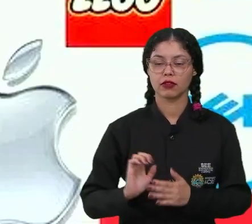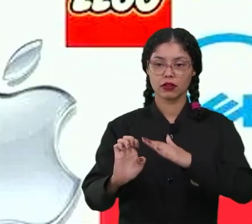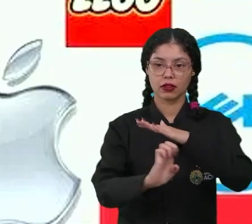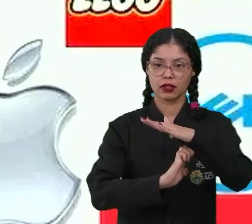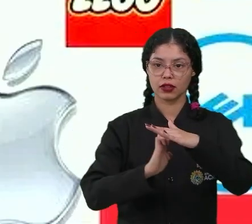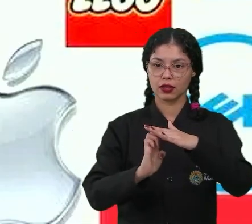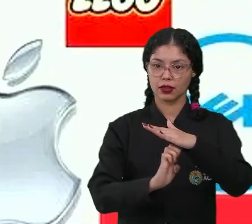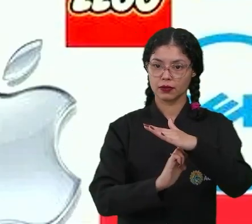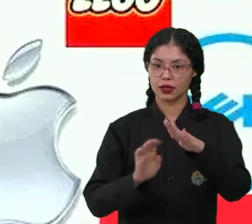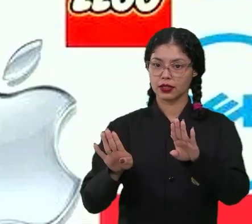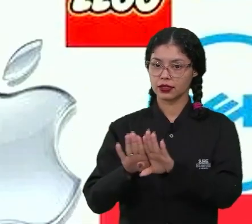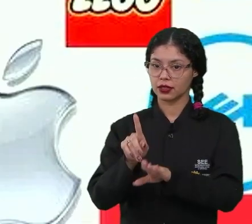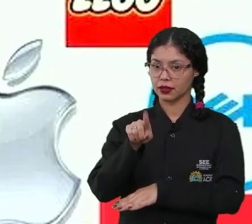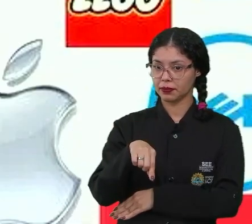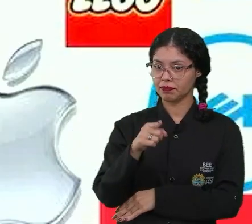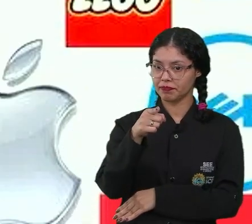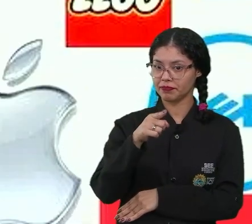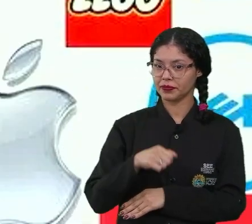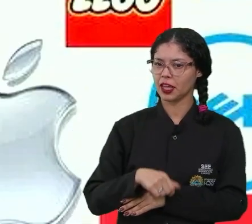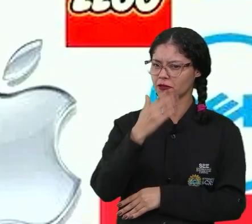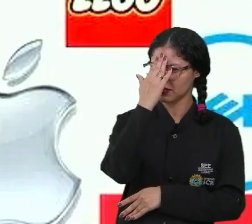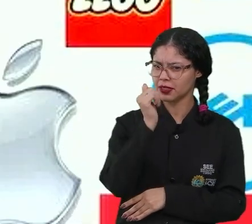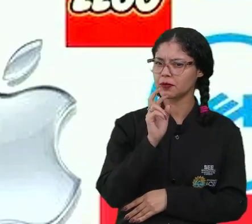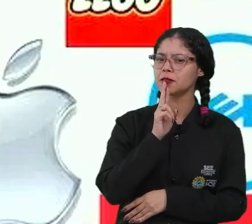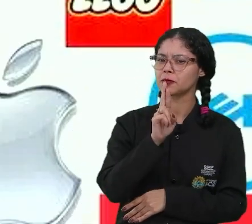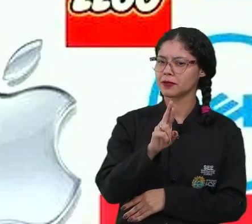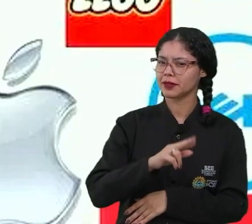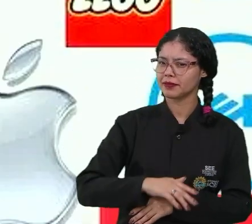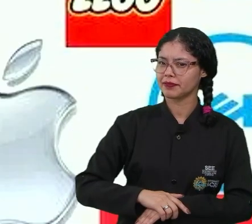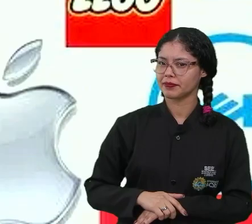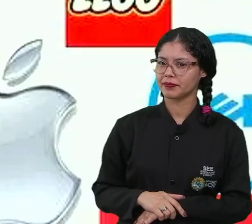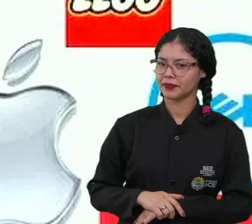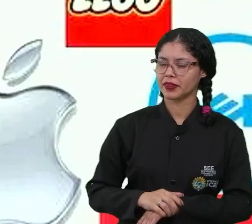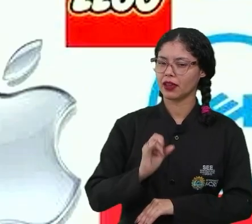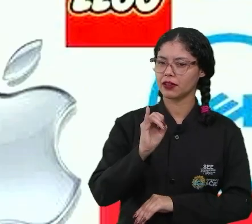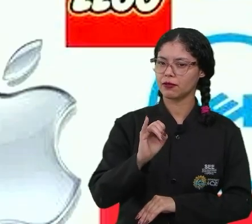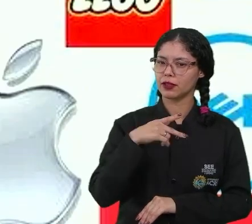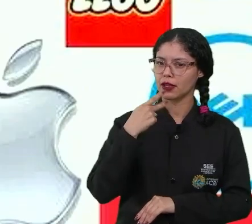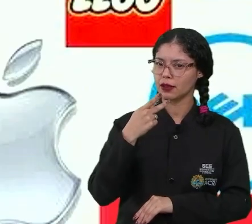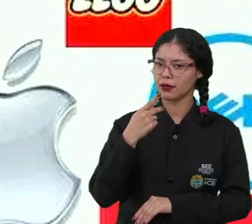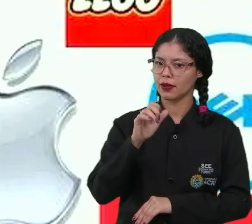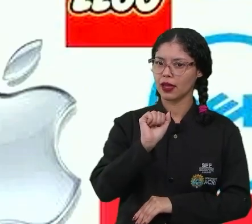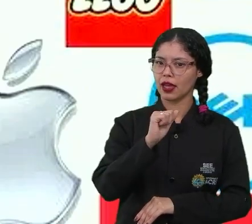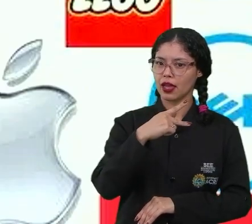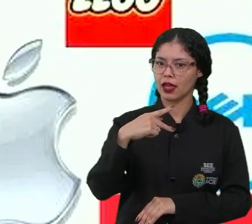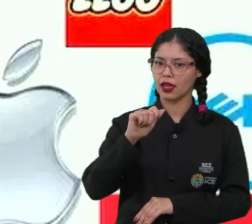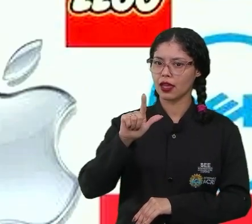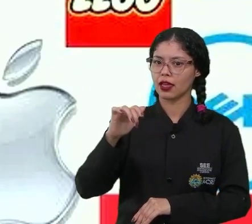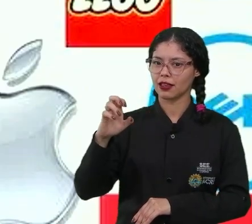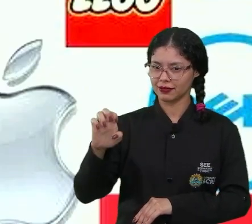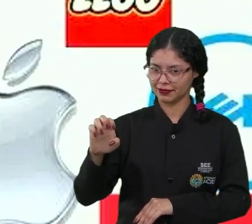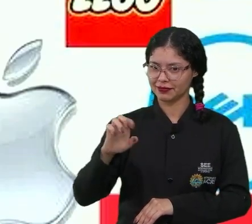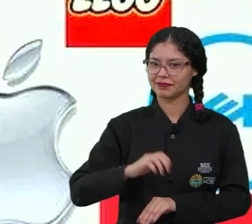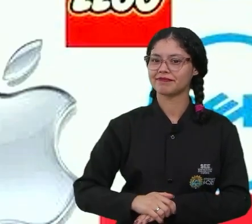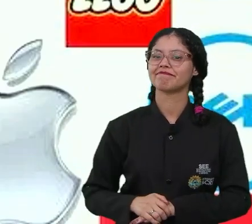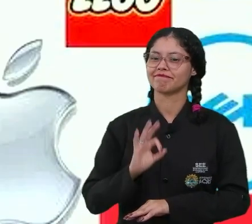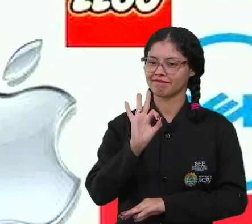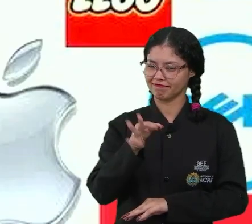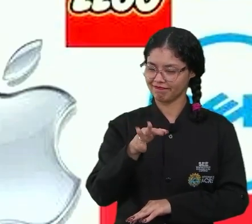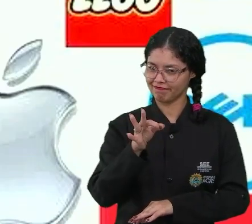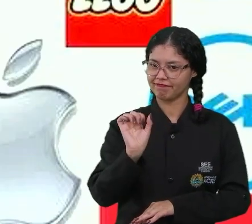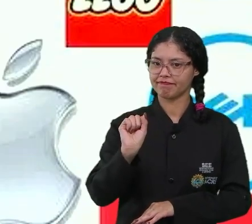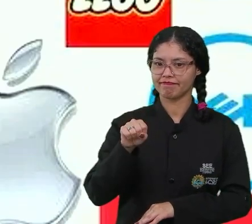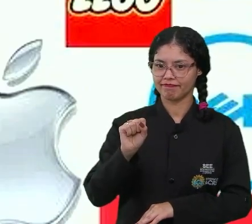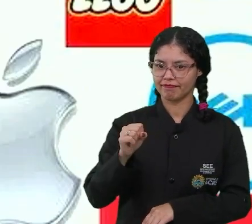empresa transnacional é essa? Você sabe responder? Se você falou que é a Apple, você acertou,